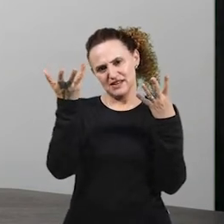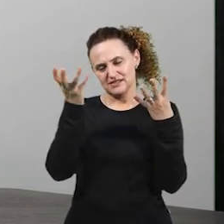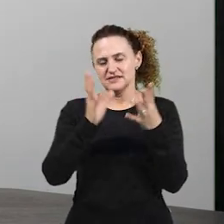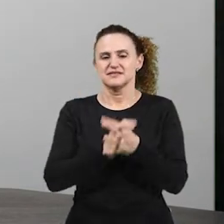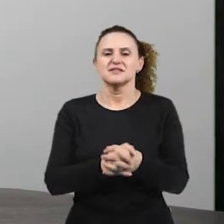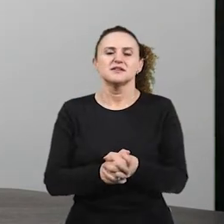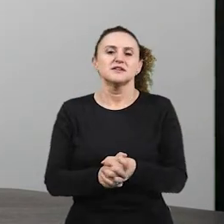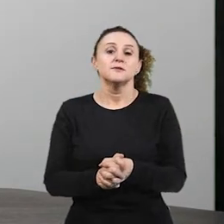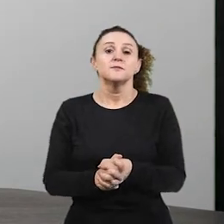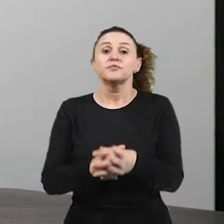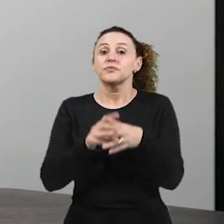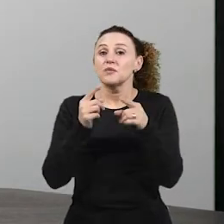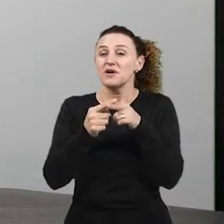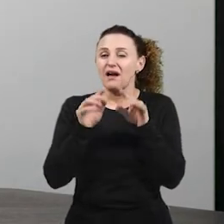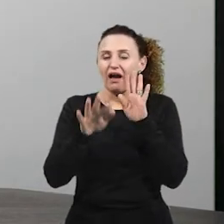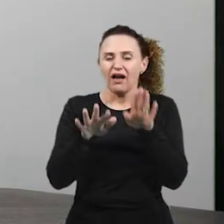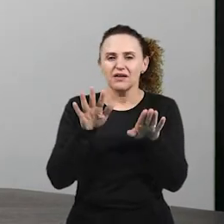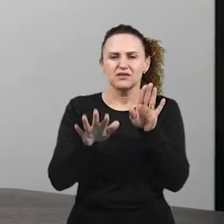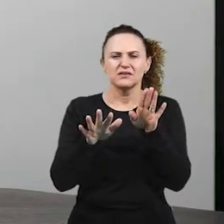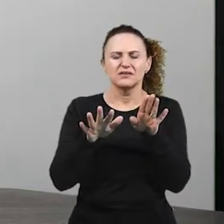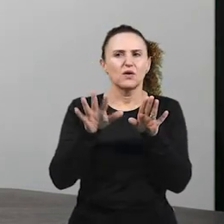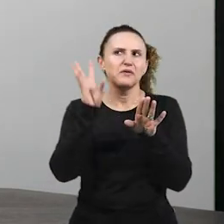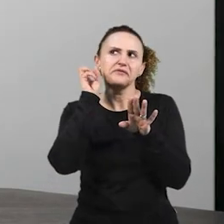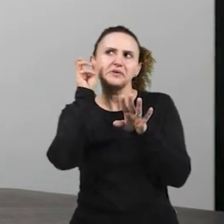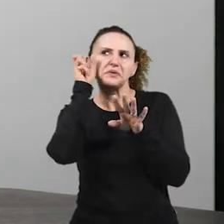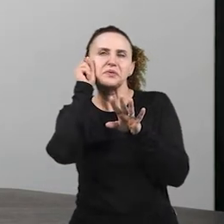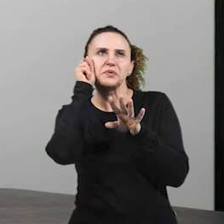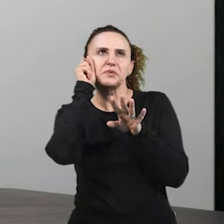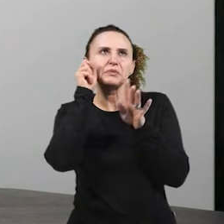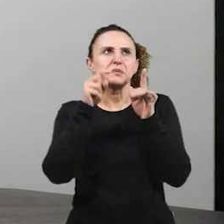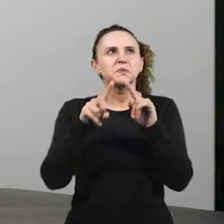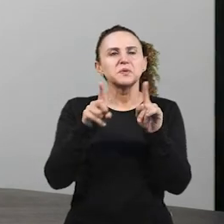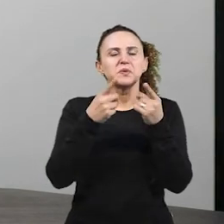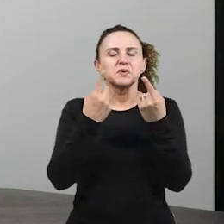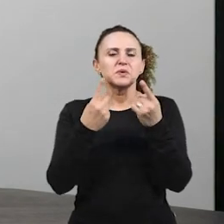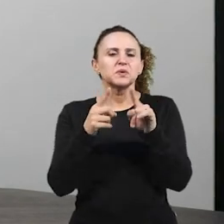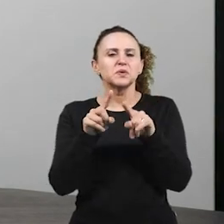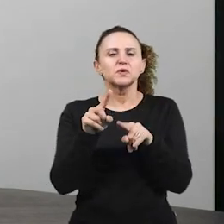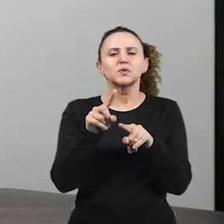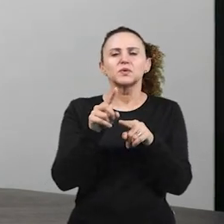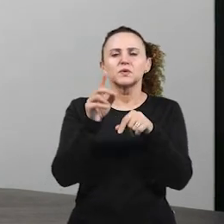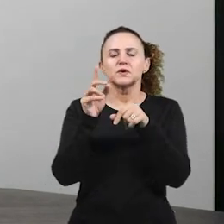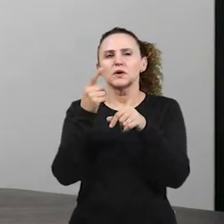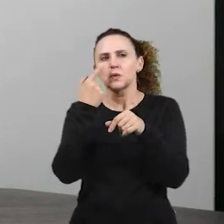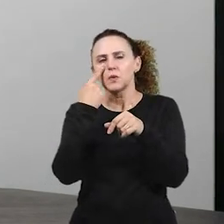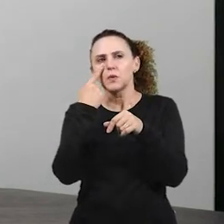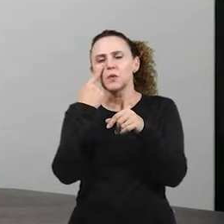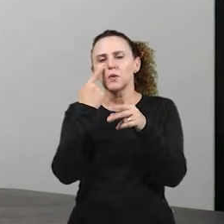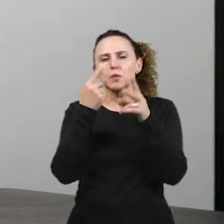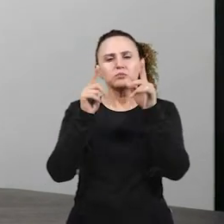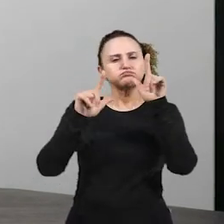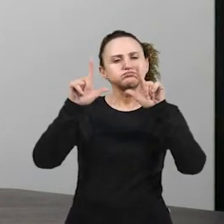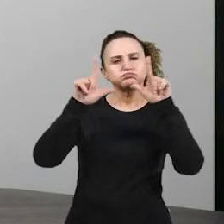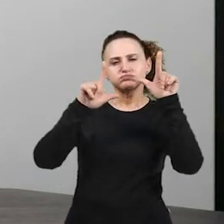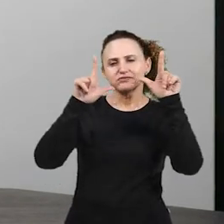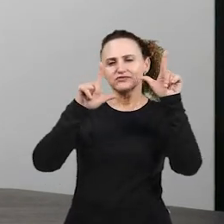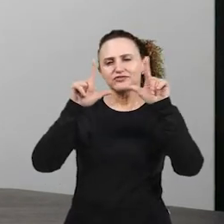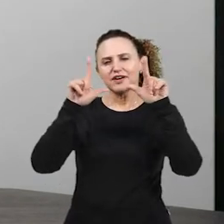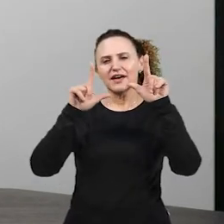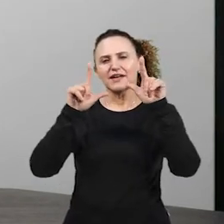de palavras às vezes Vocês estão ouvindo alguma música ou assistindo a uma